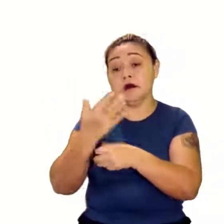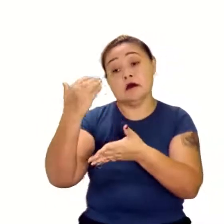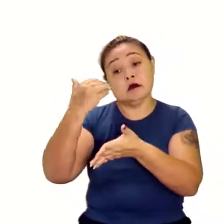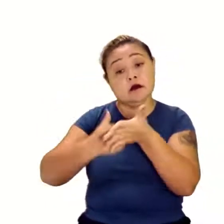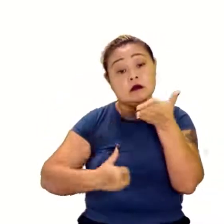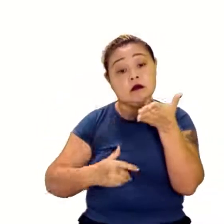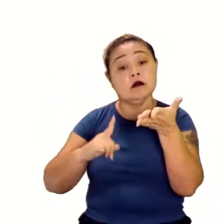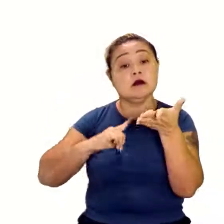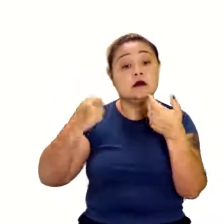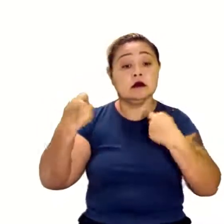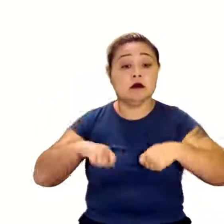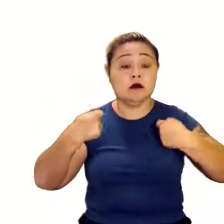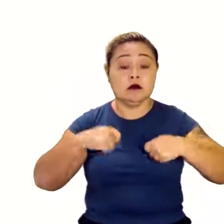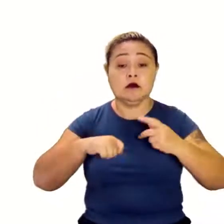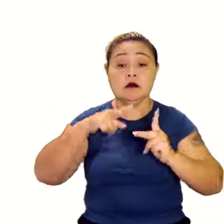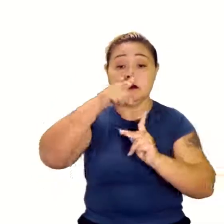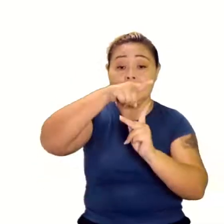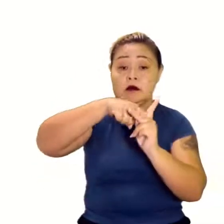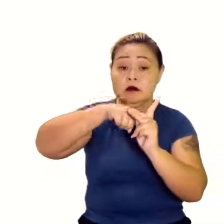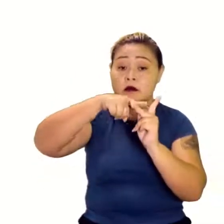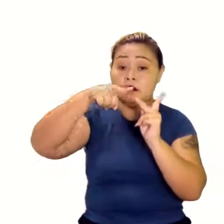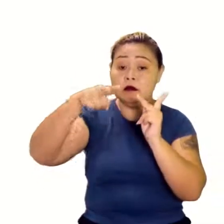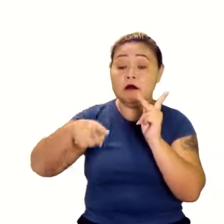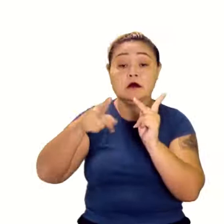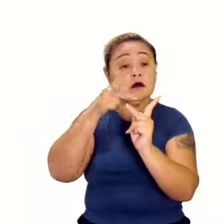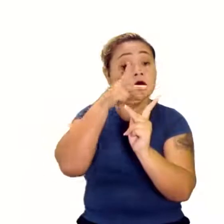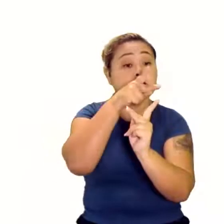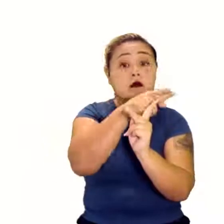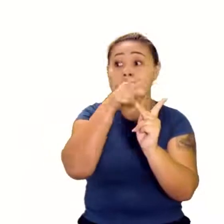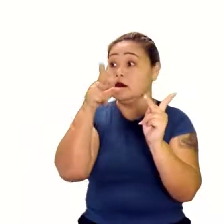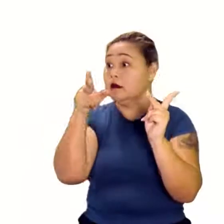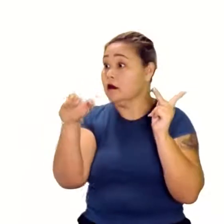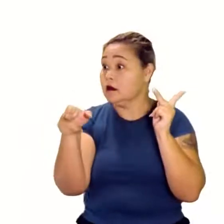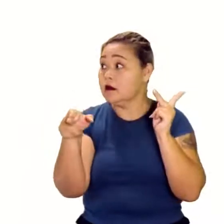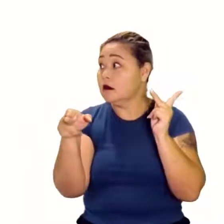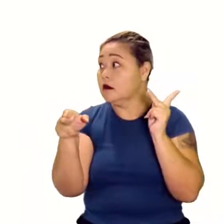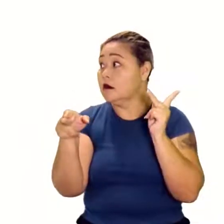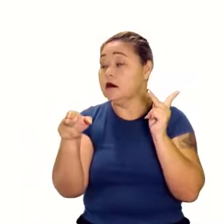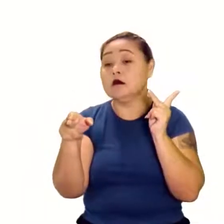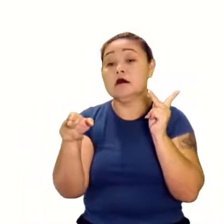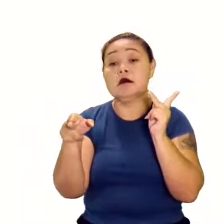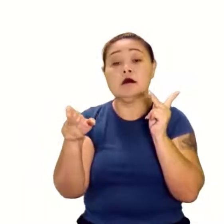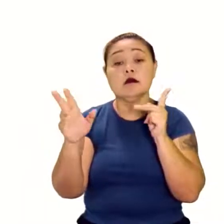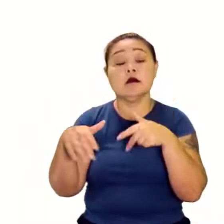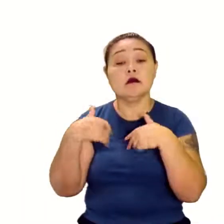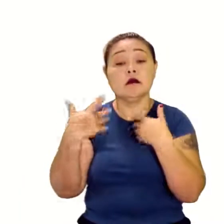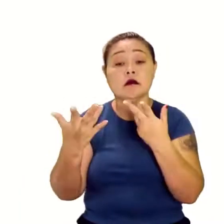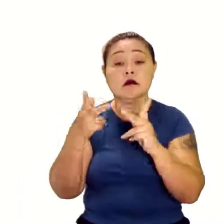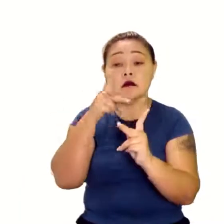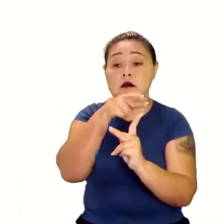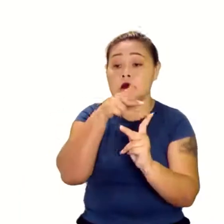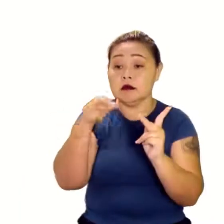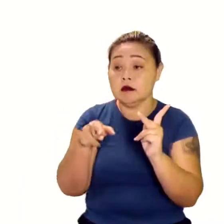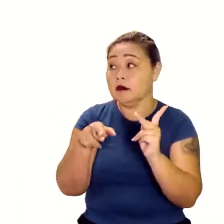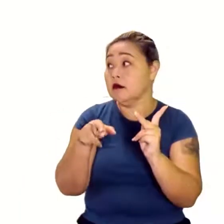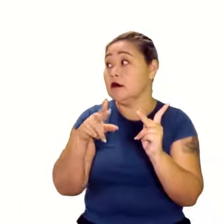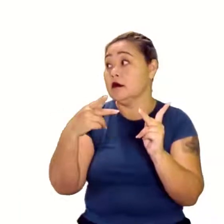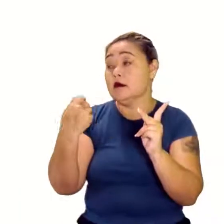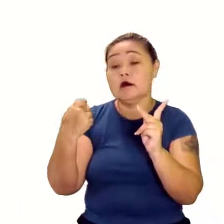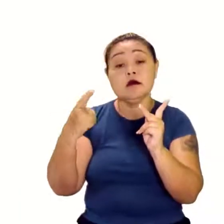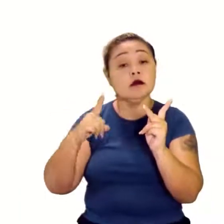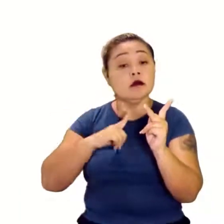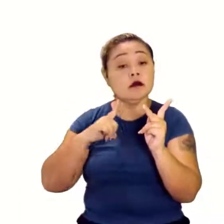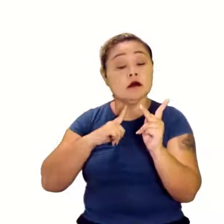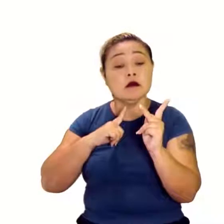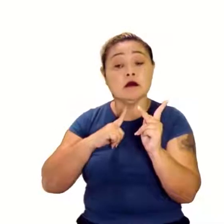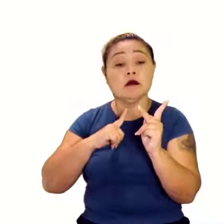subtração, é necessário que o radical seja o mesmo. Para que o radical seja o mesmo, ele tem